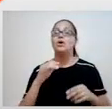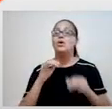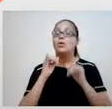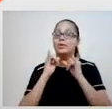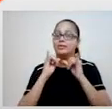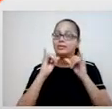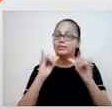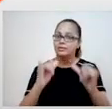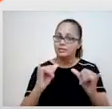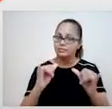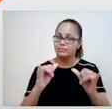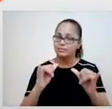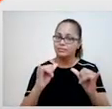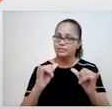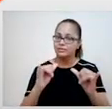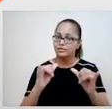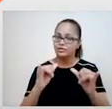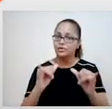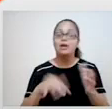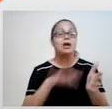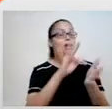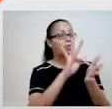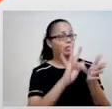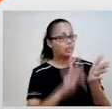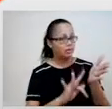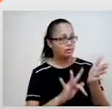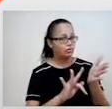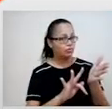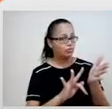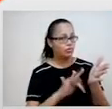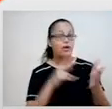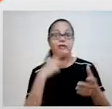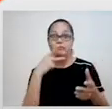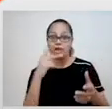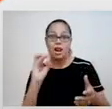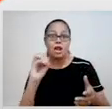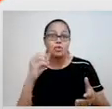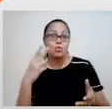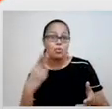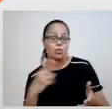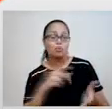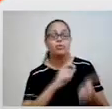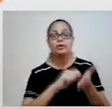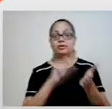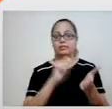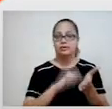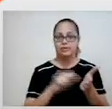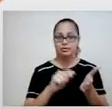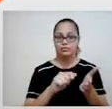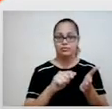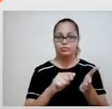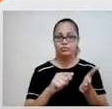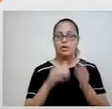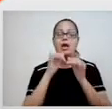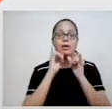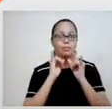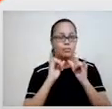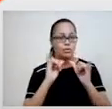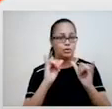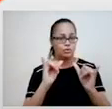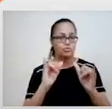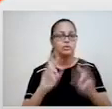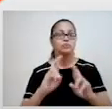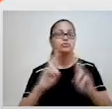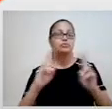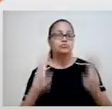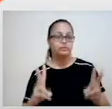para o meu interlocutor, para quem vai ouvir, é um texto. Pode ser falado ou escrito. Além da pronúncia ser diferente, então que não dá